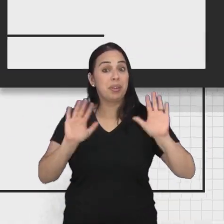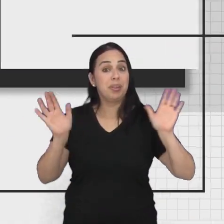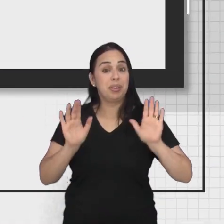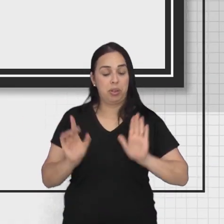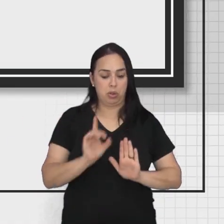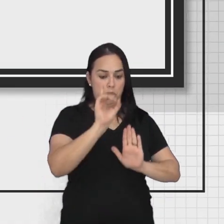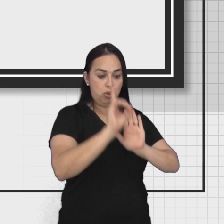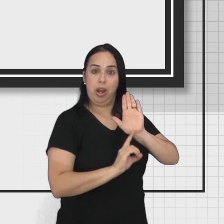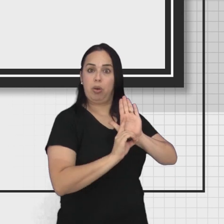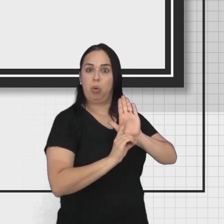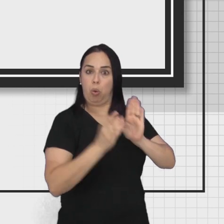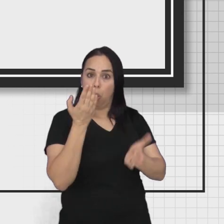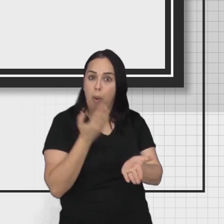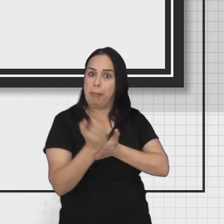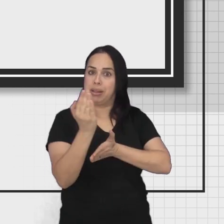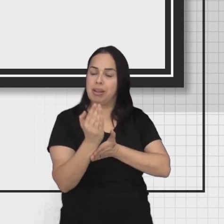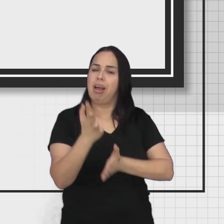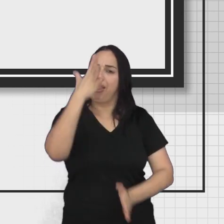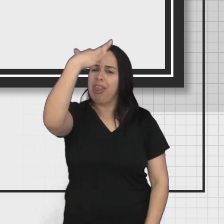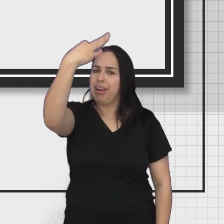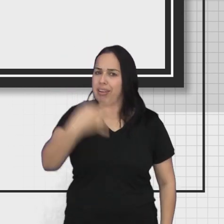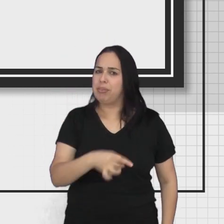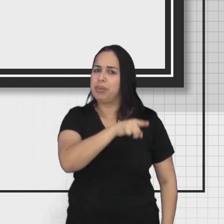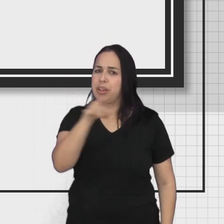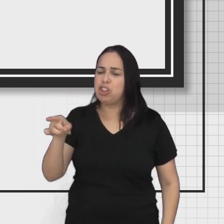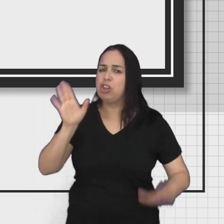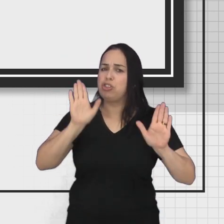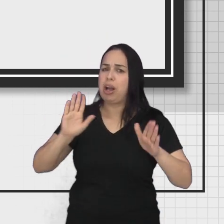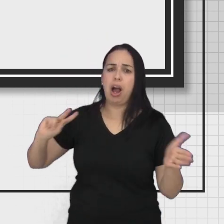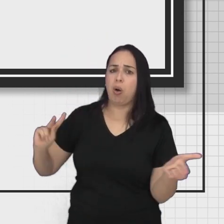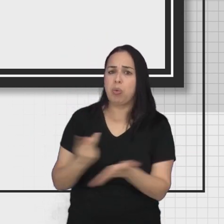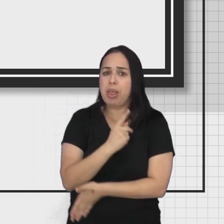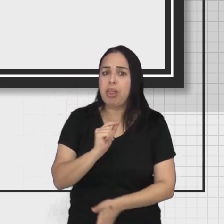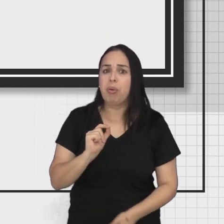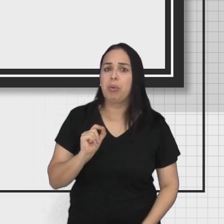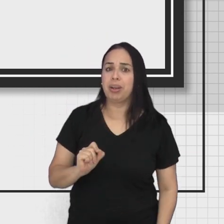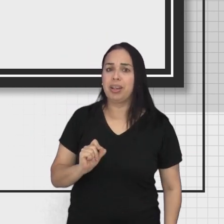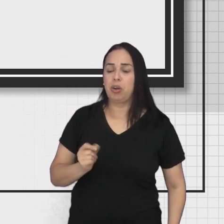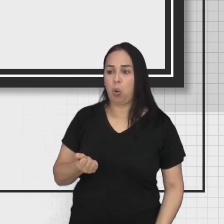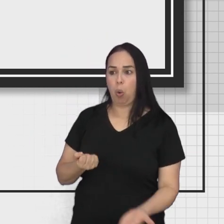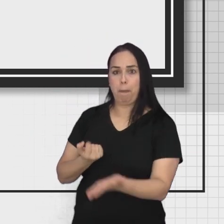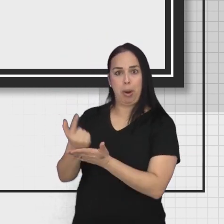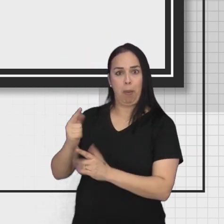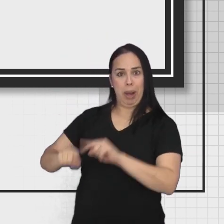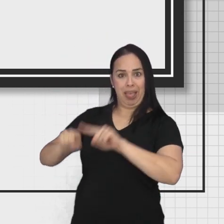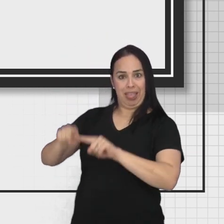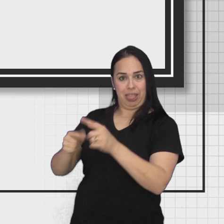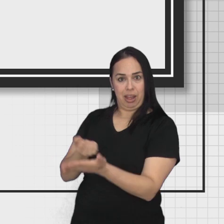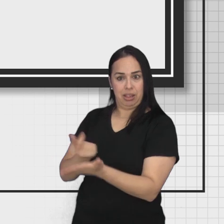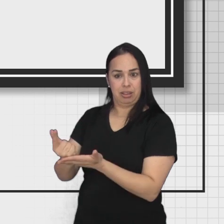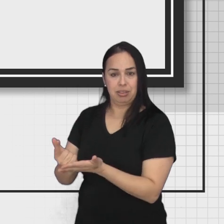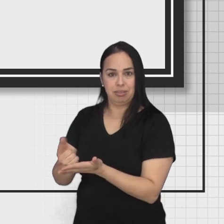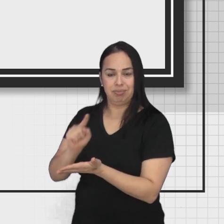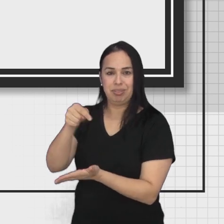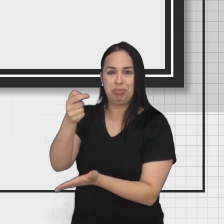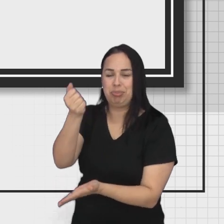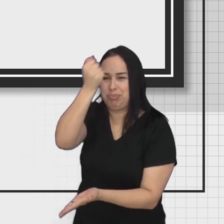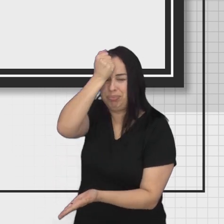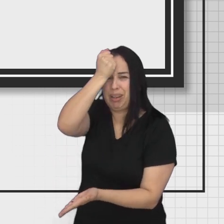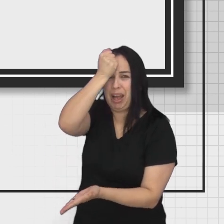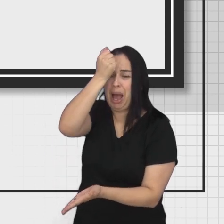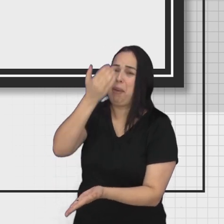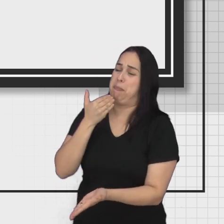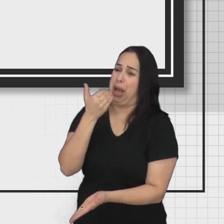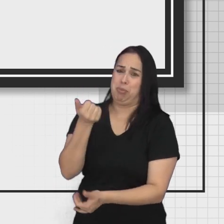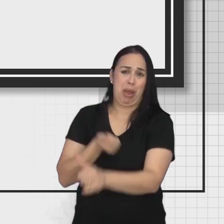Oi, Seu Direito está no ar. Tenho certeza que você já passou por essa situação de comprar um produto na loja, se arrepender